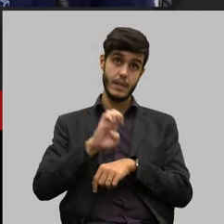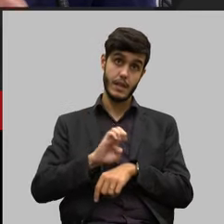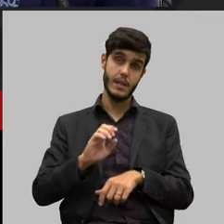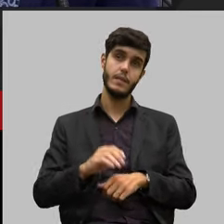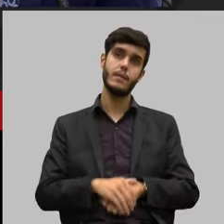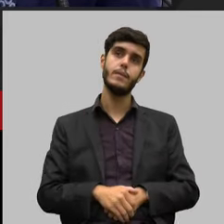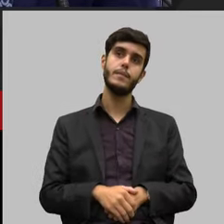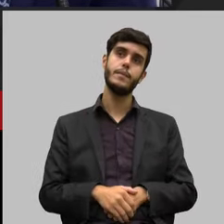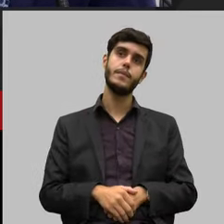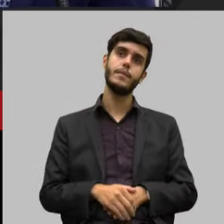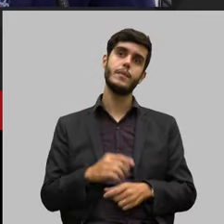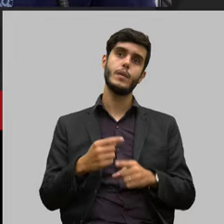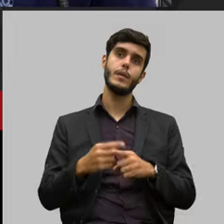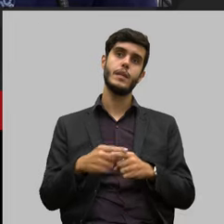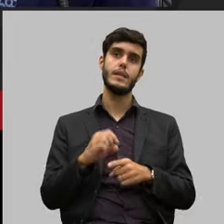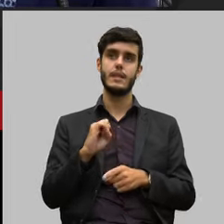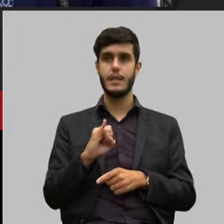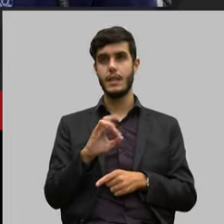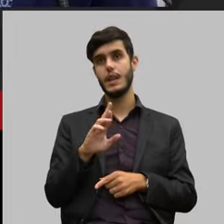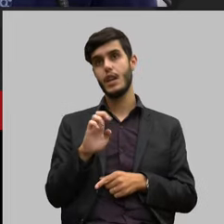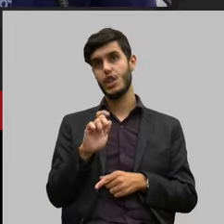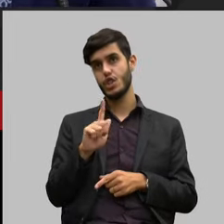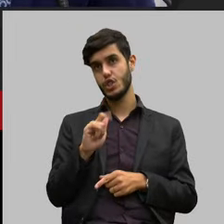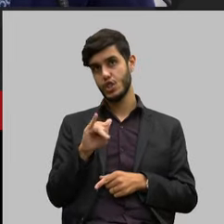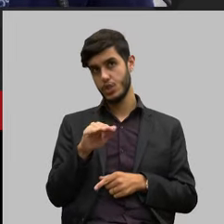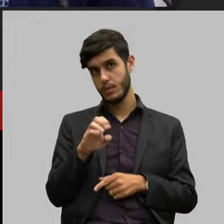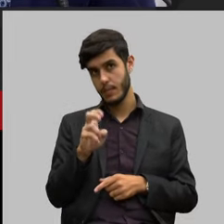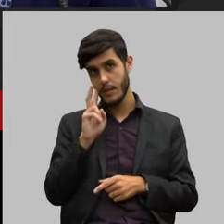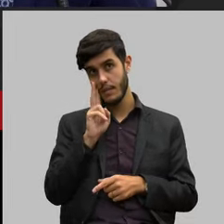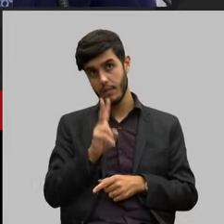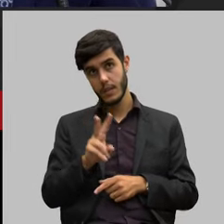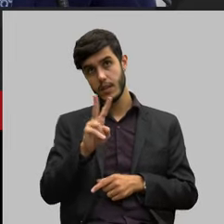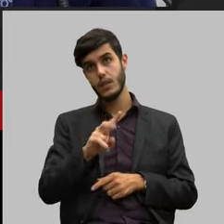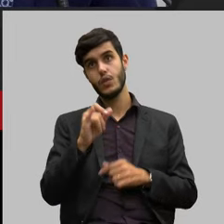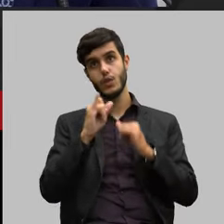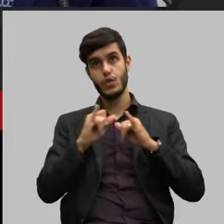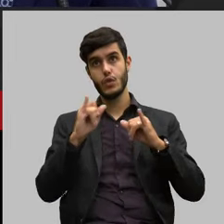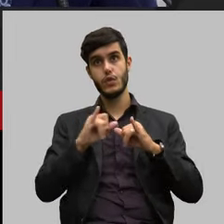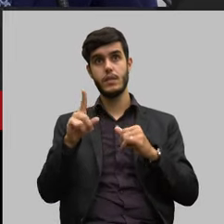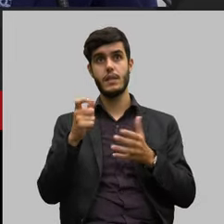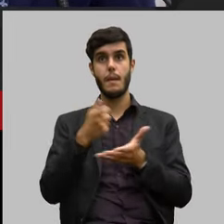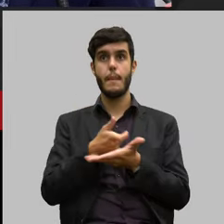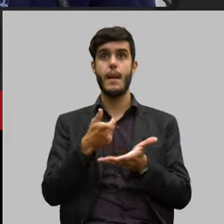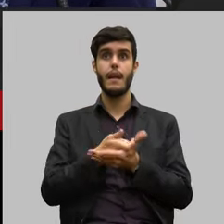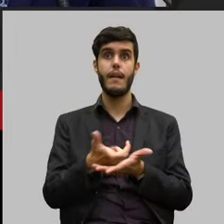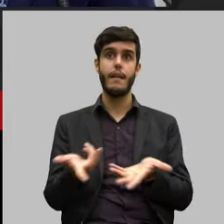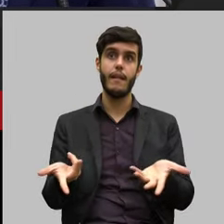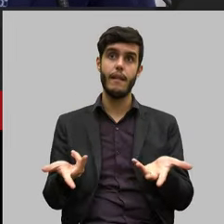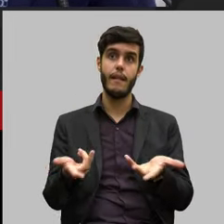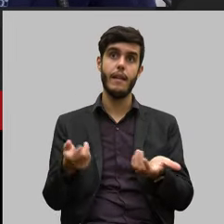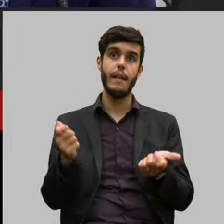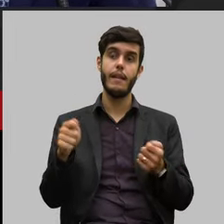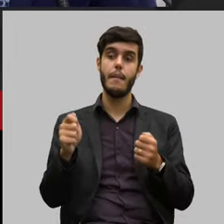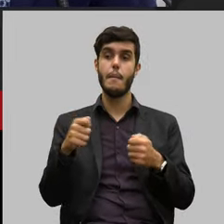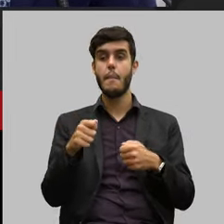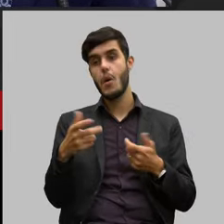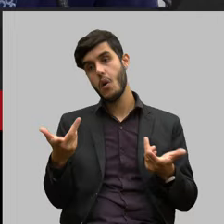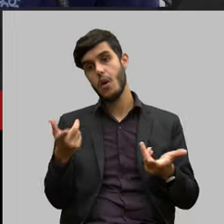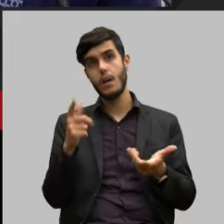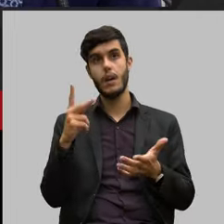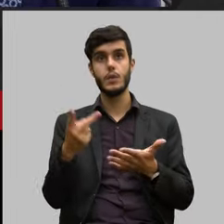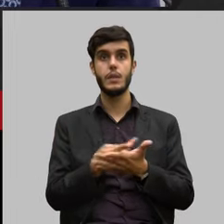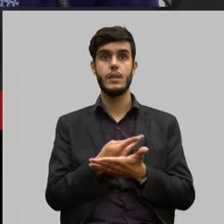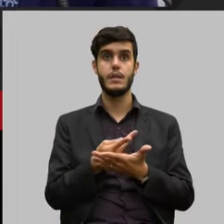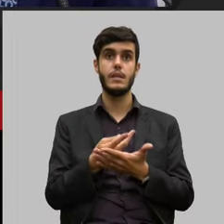o regime a gente tenha que pagar a gente já tem vido as notícias que isso ocorrerá e poderá ocorrer eh